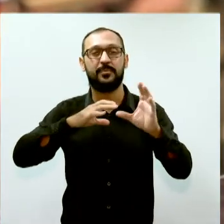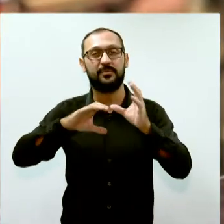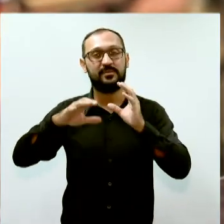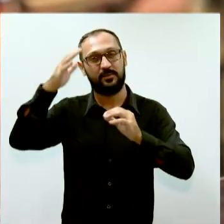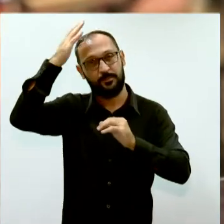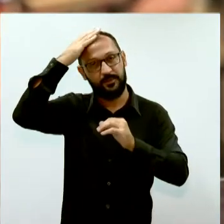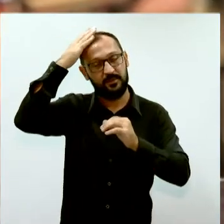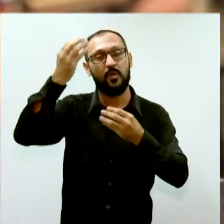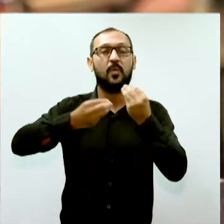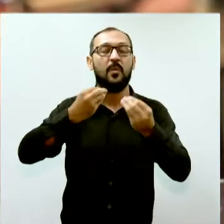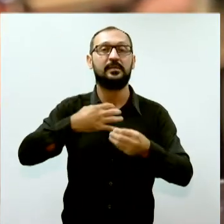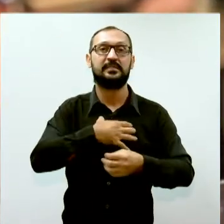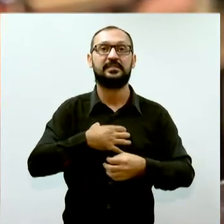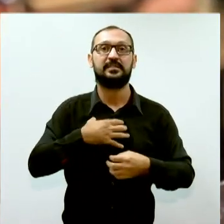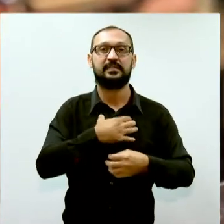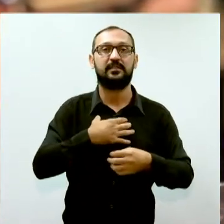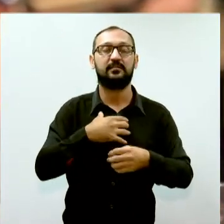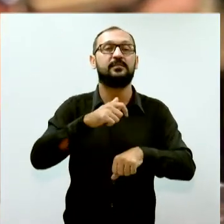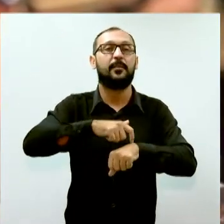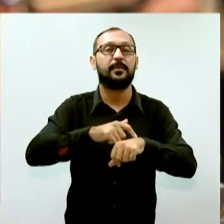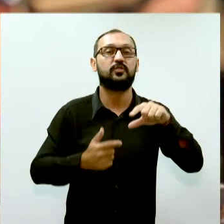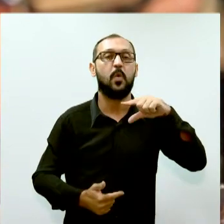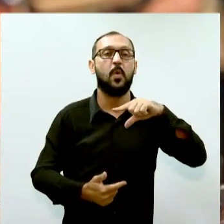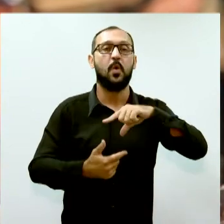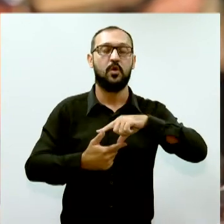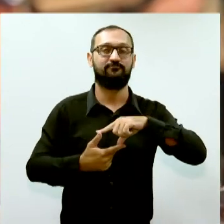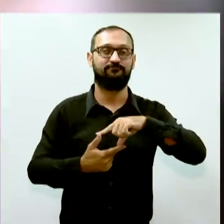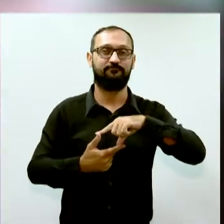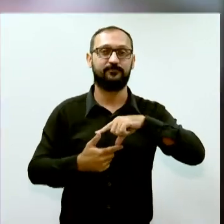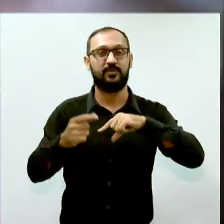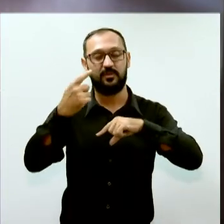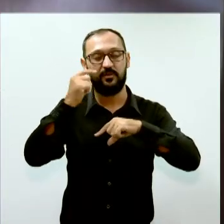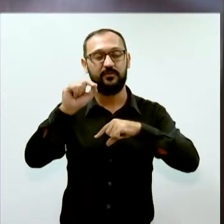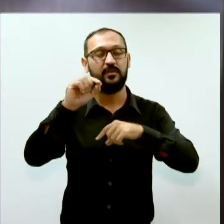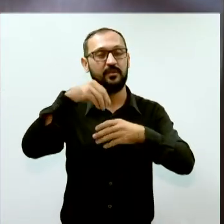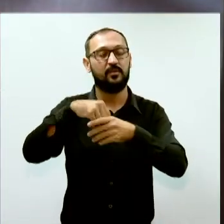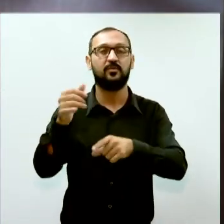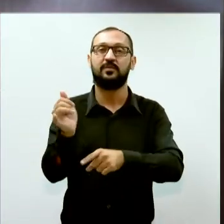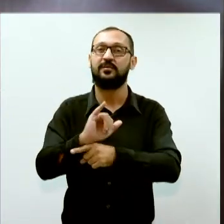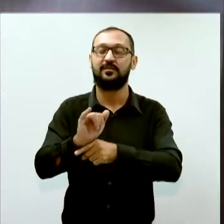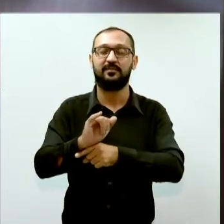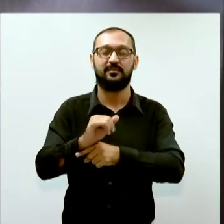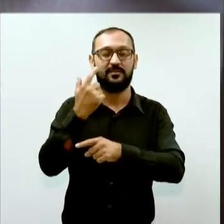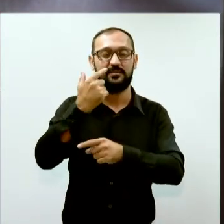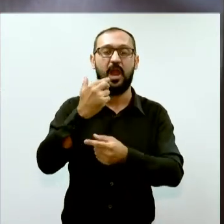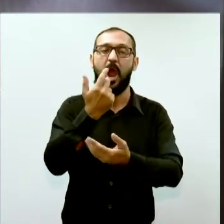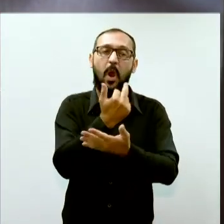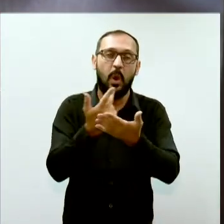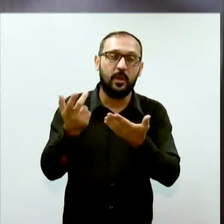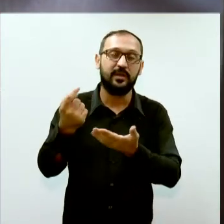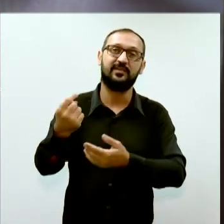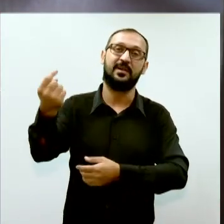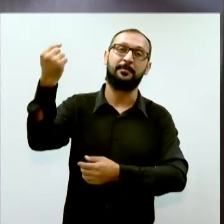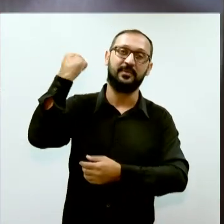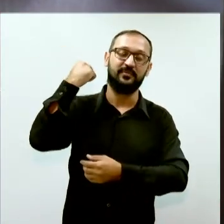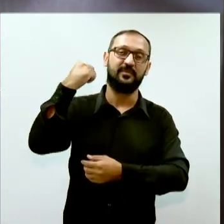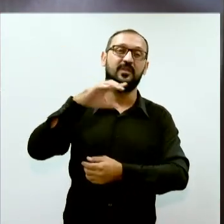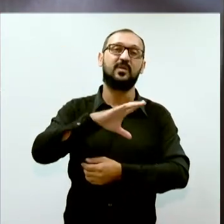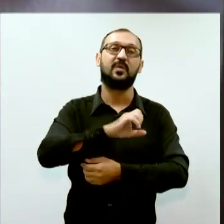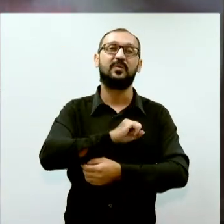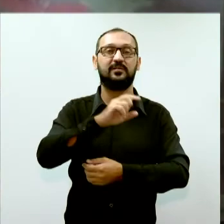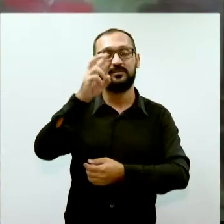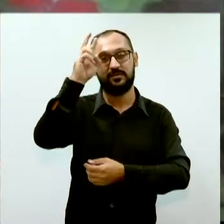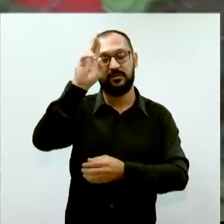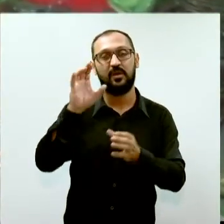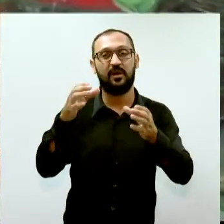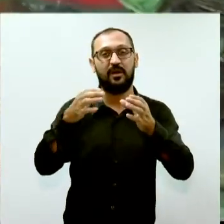Rossílio, sobre as angústias e os delírios do isolamento social. Eu vi o clipe no YouTube e achei bem colorido, retrô, e